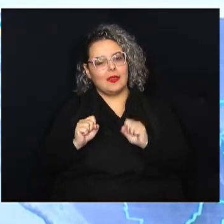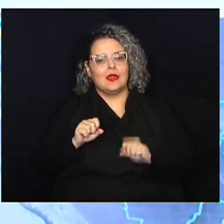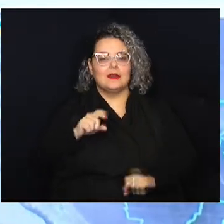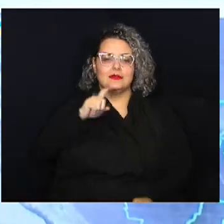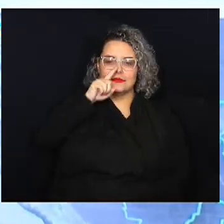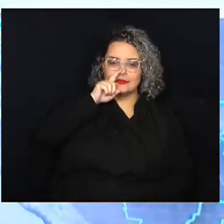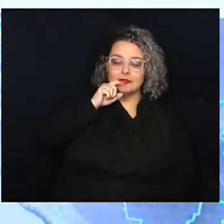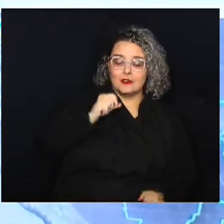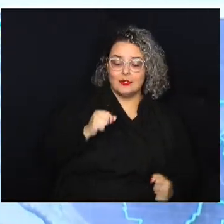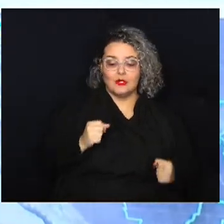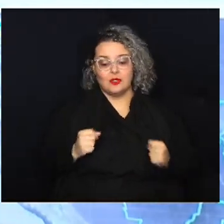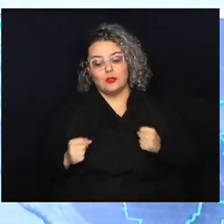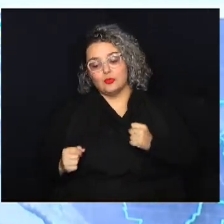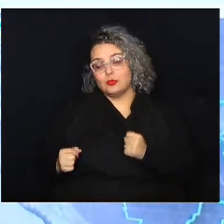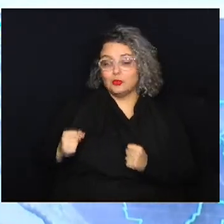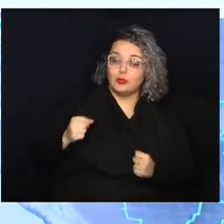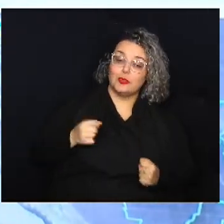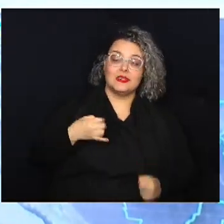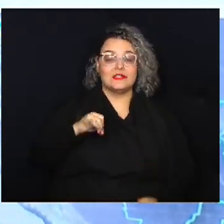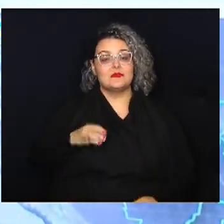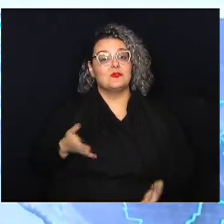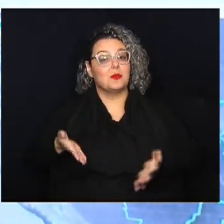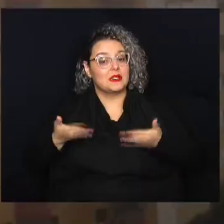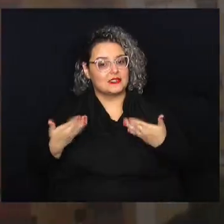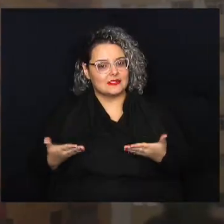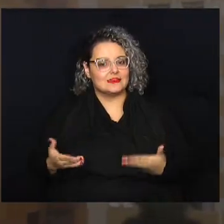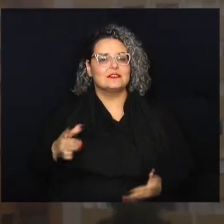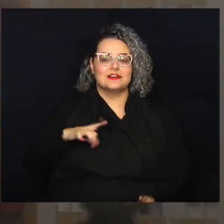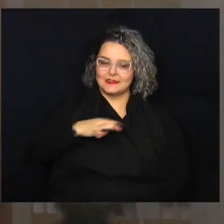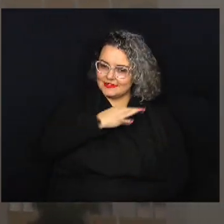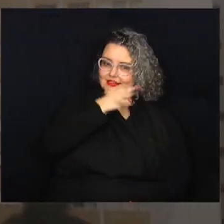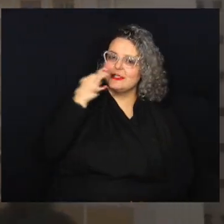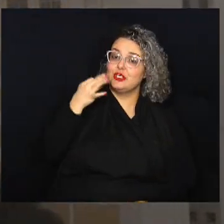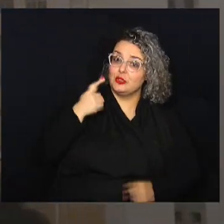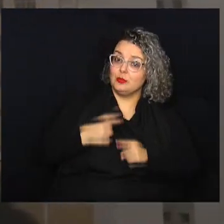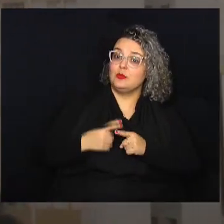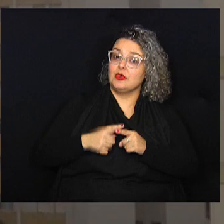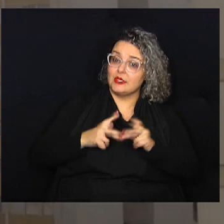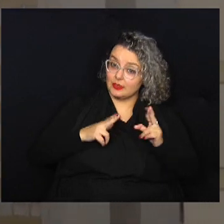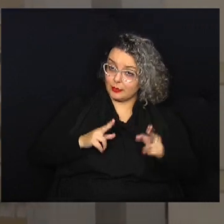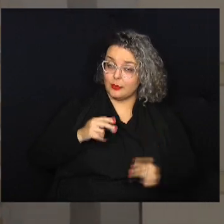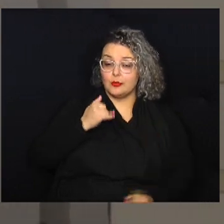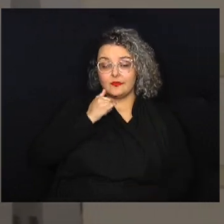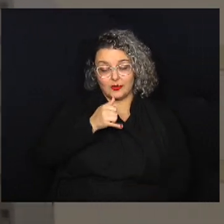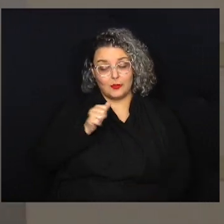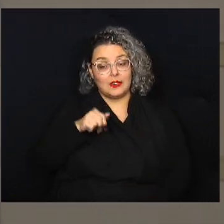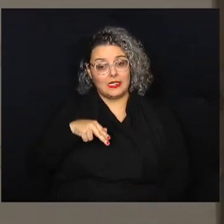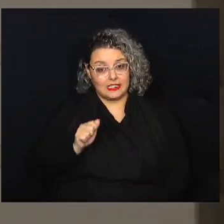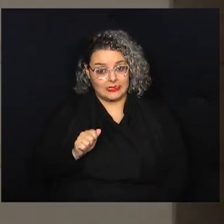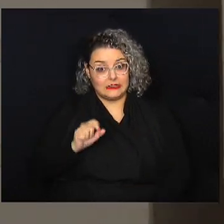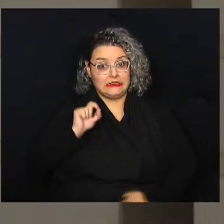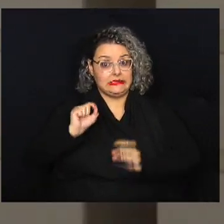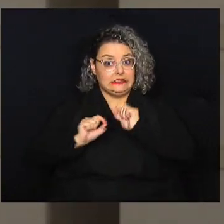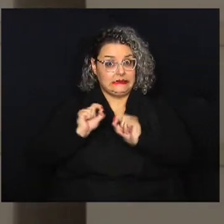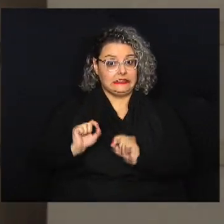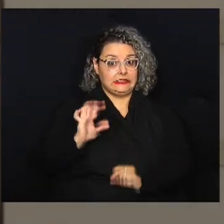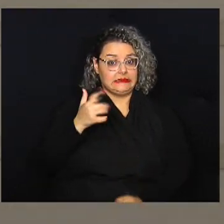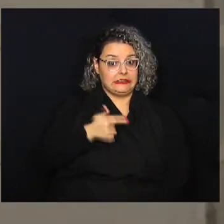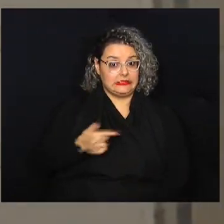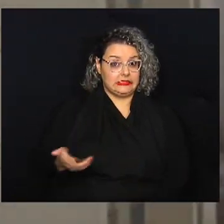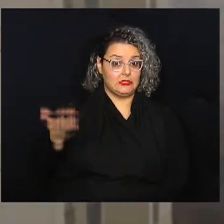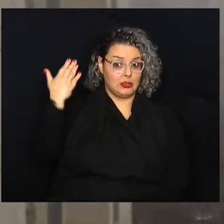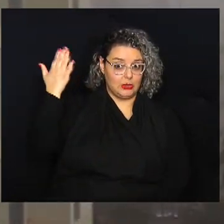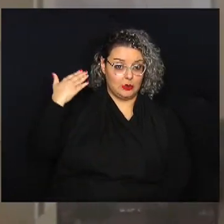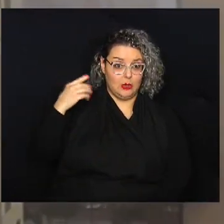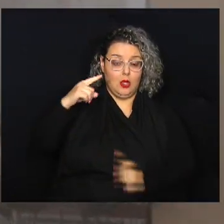uma caminhada, né? E a gente tem sorte, viu? Porque, como disse a Ana, o que aconteceu na semana passada, aquela